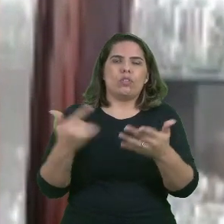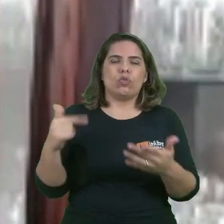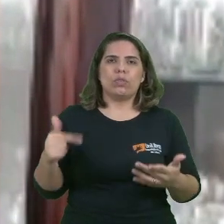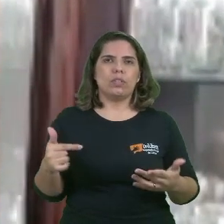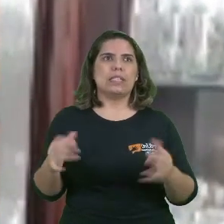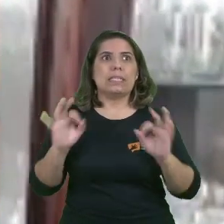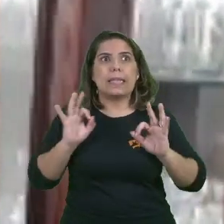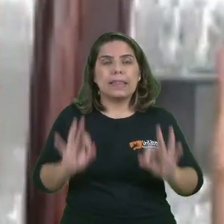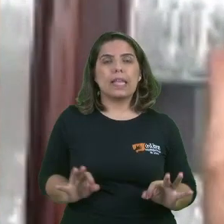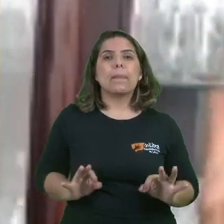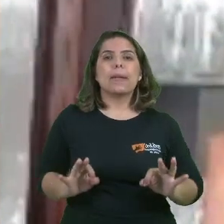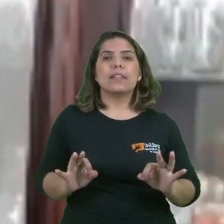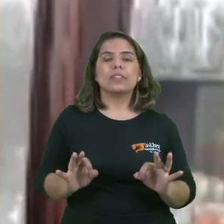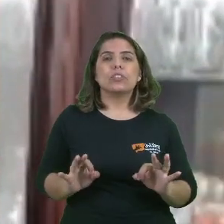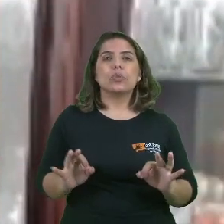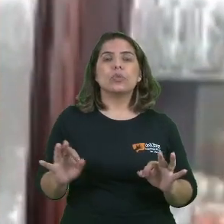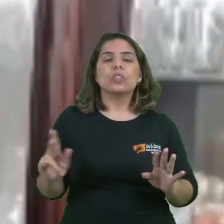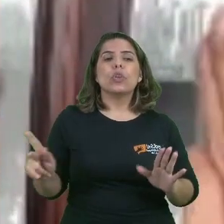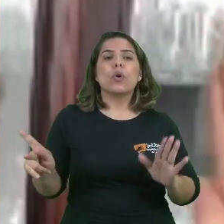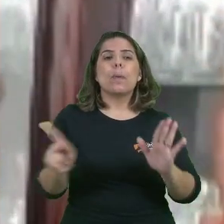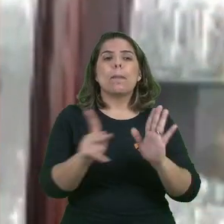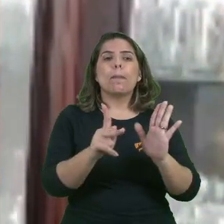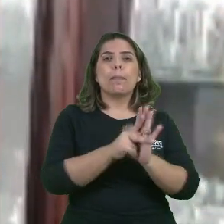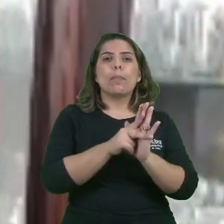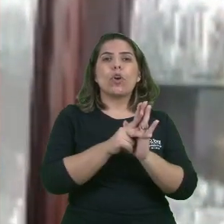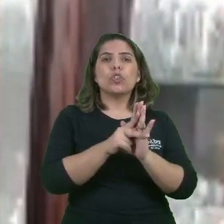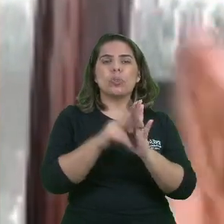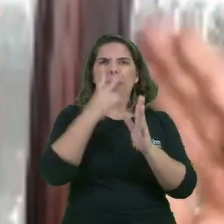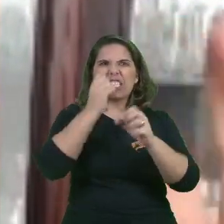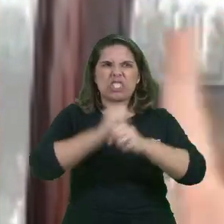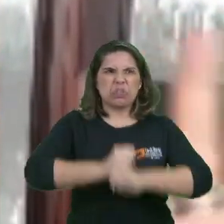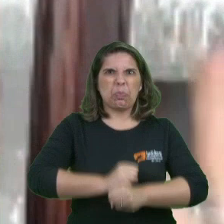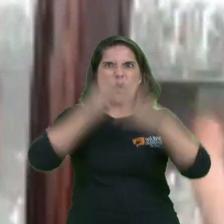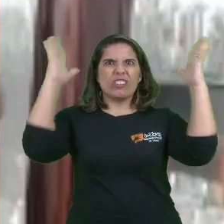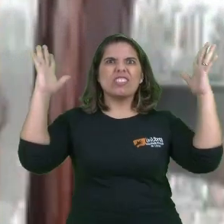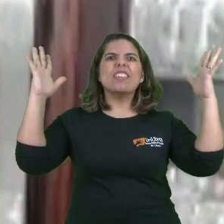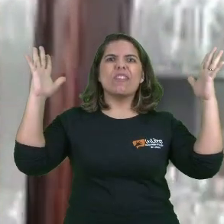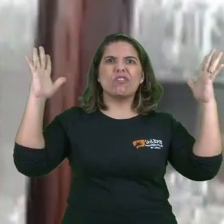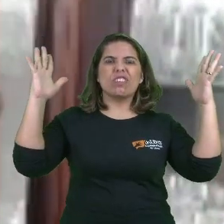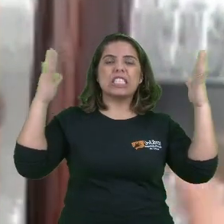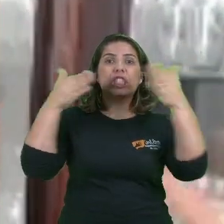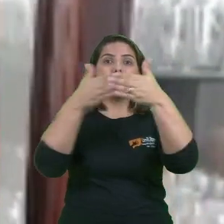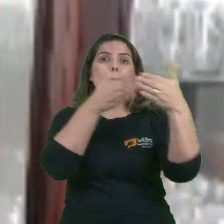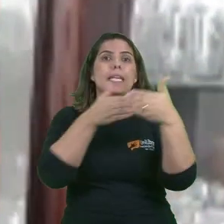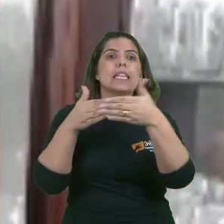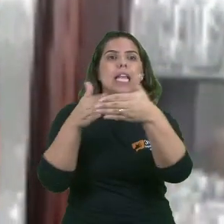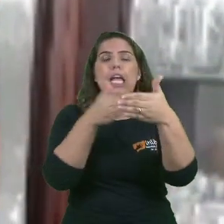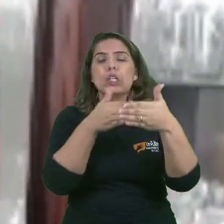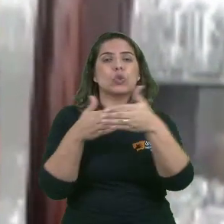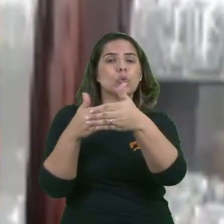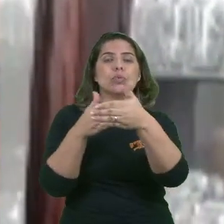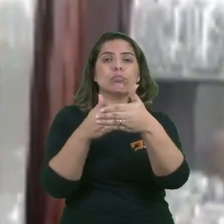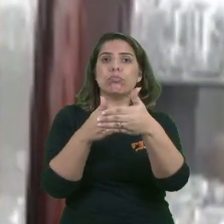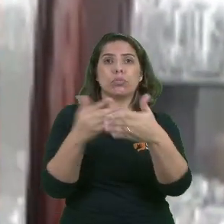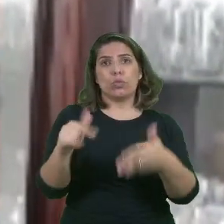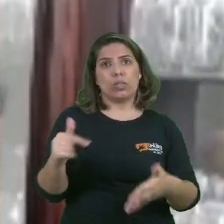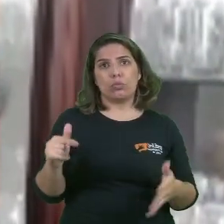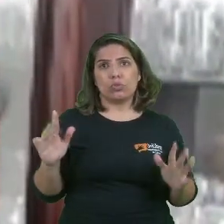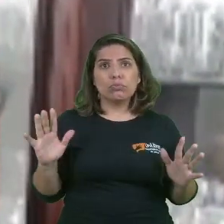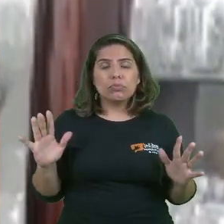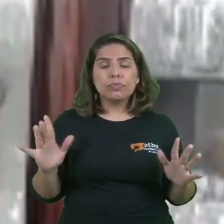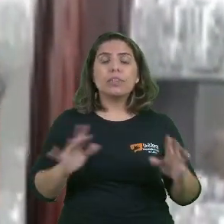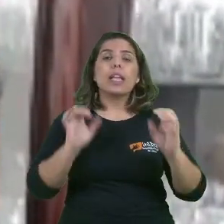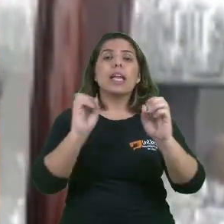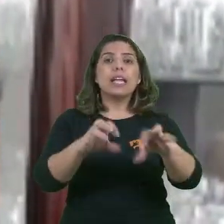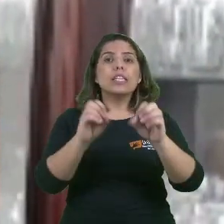exatamente próprio exclusivo delimitado direitinho Não tenho não